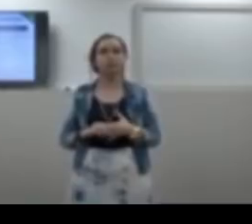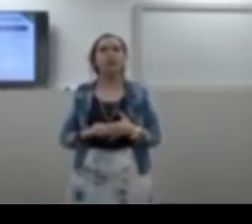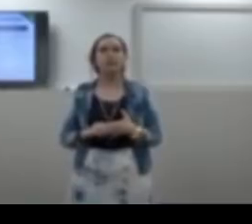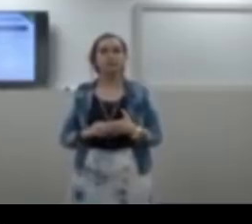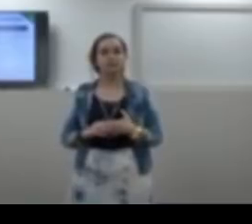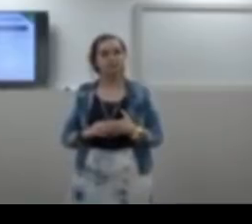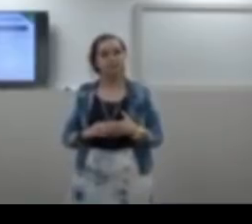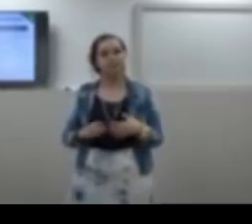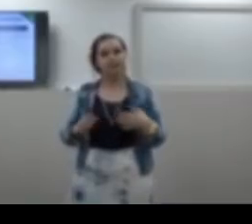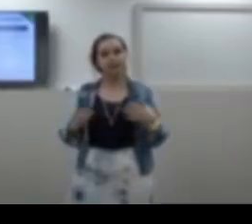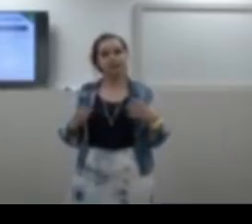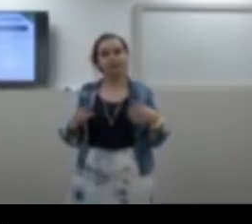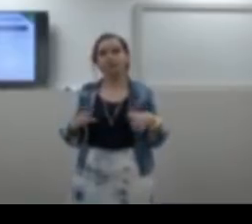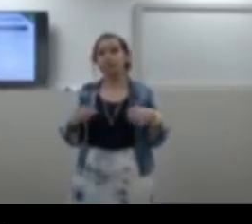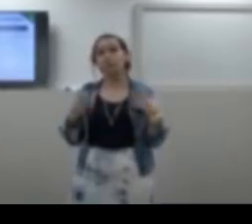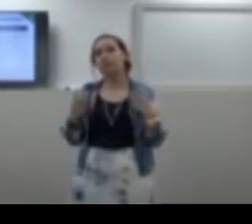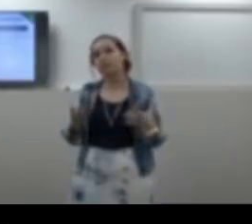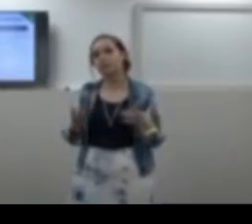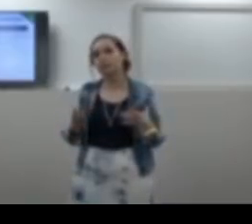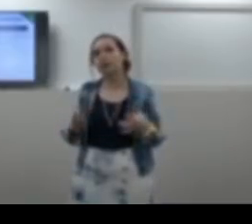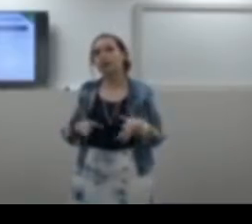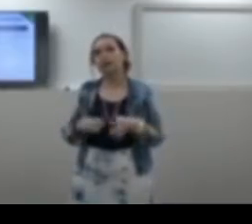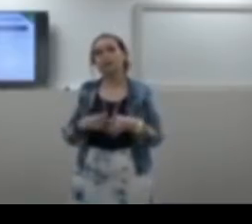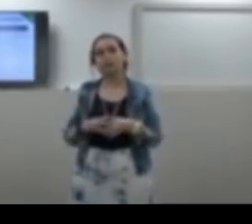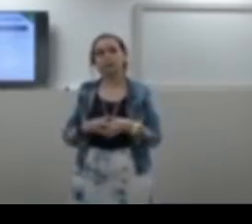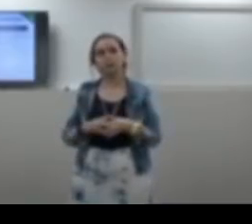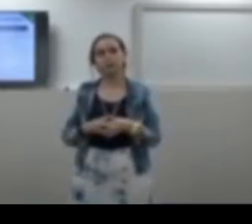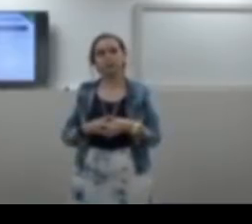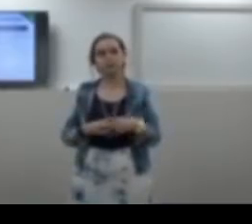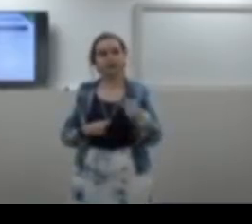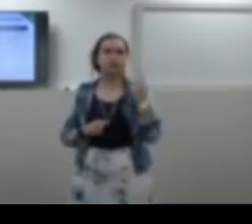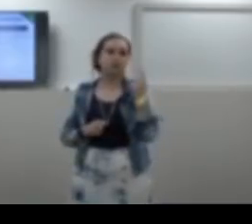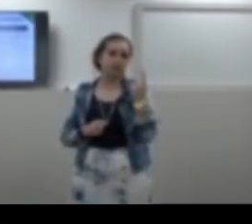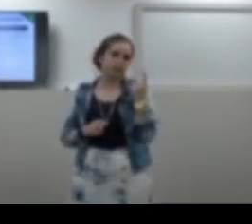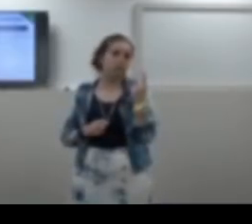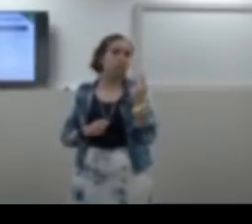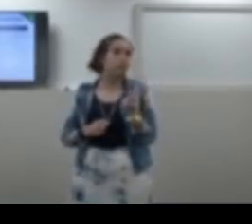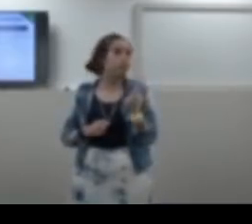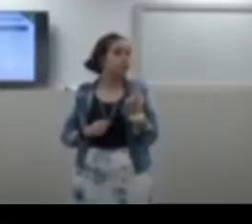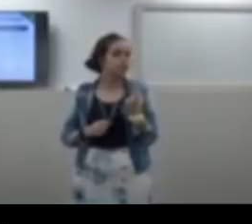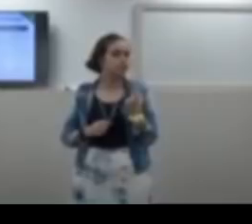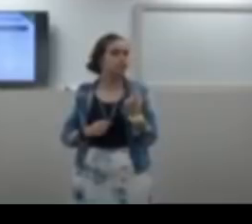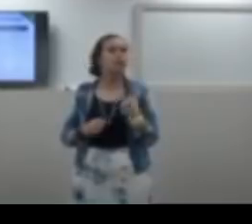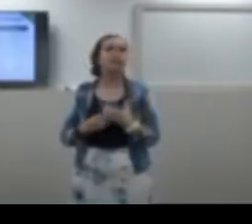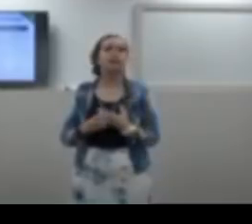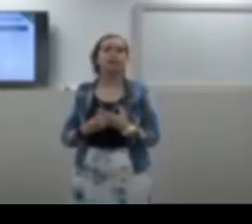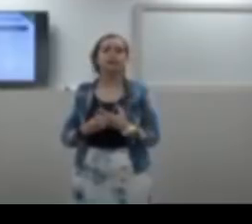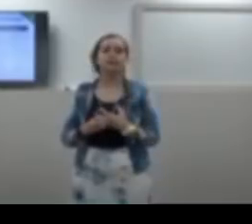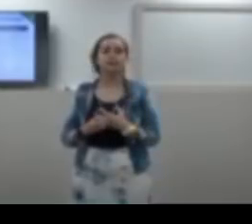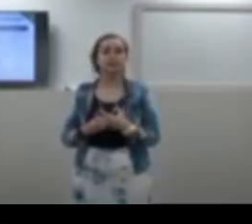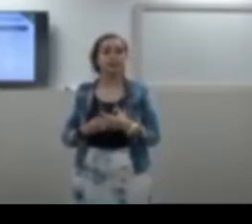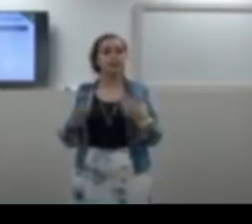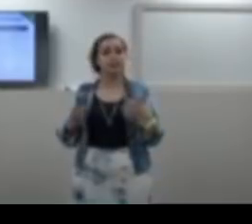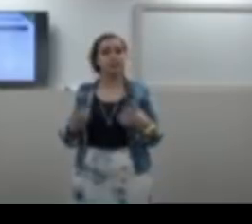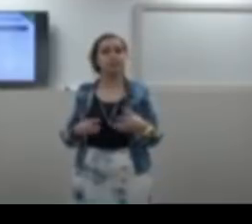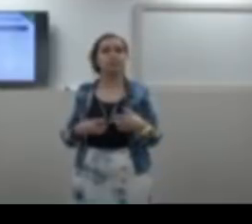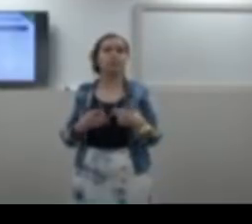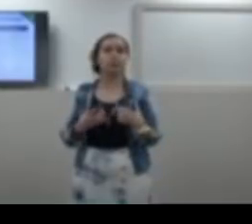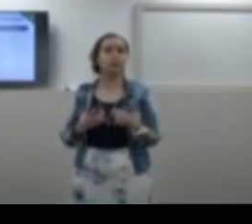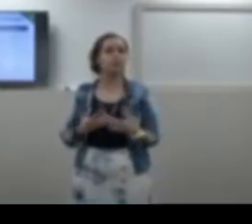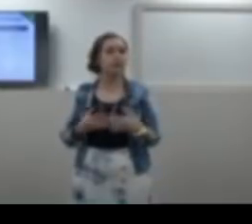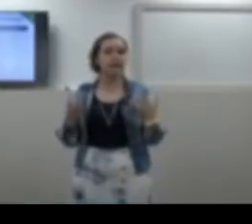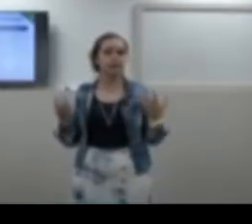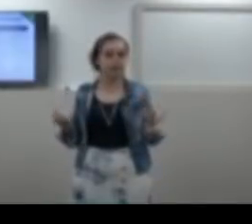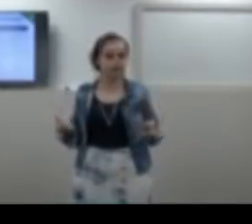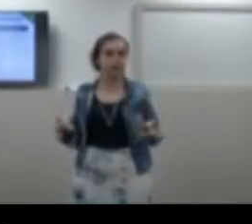tem esse contato, mas mesmo assim a gente diminuiu tanto esse domínio morfoclimático, a menos de 1%, que essa